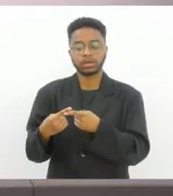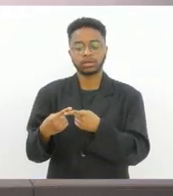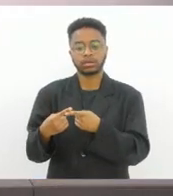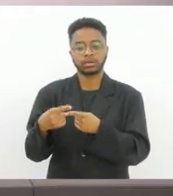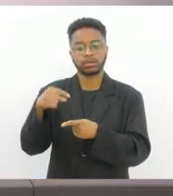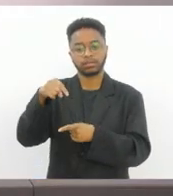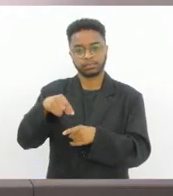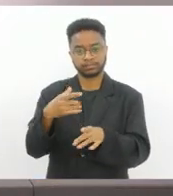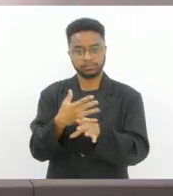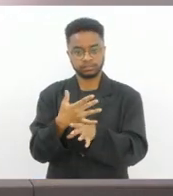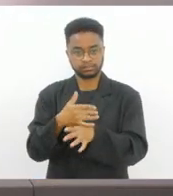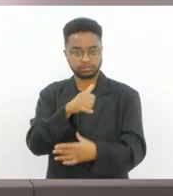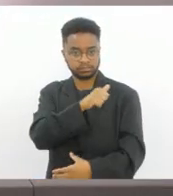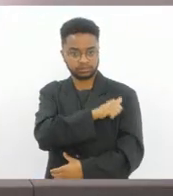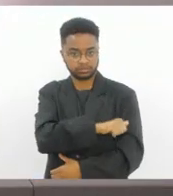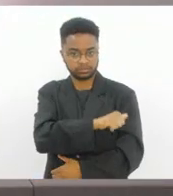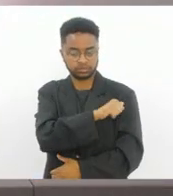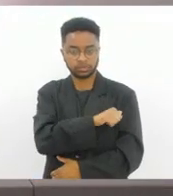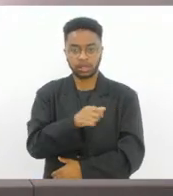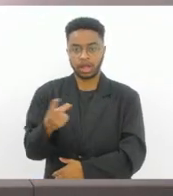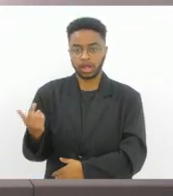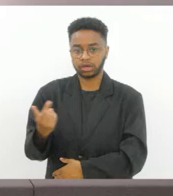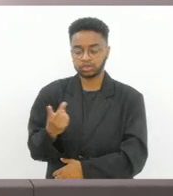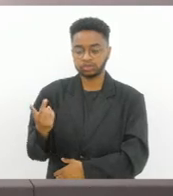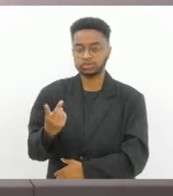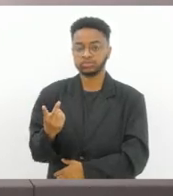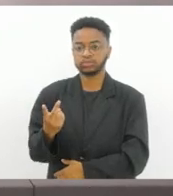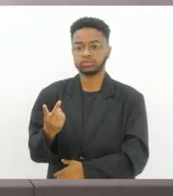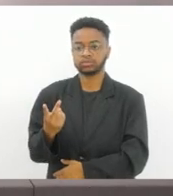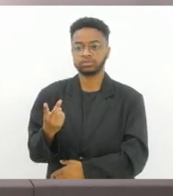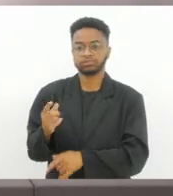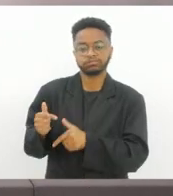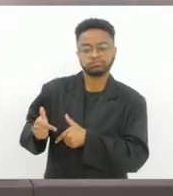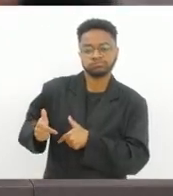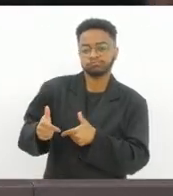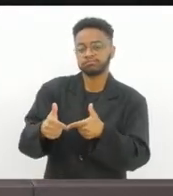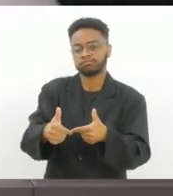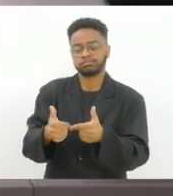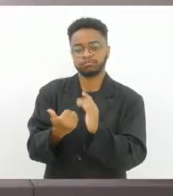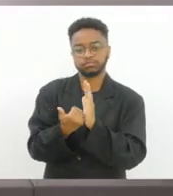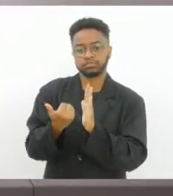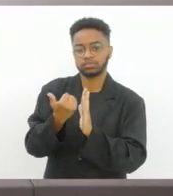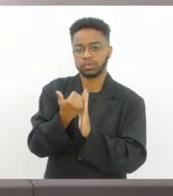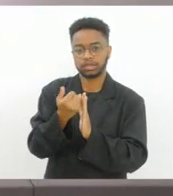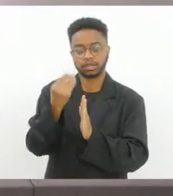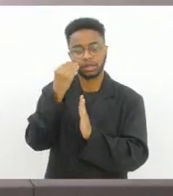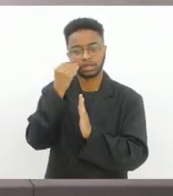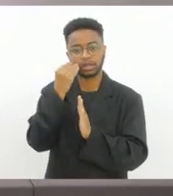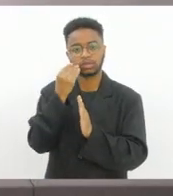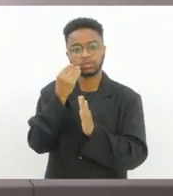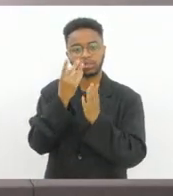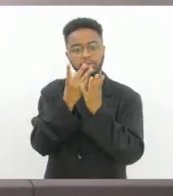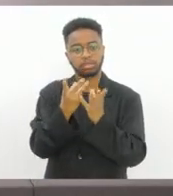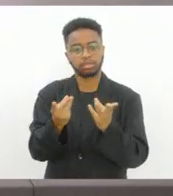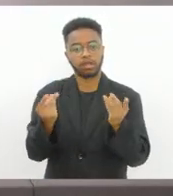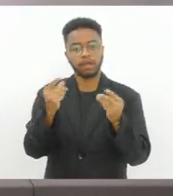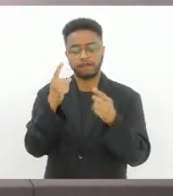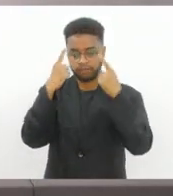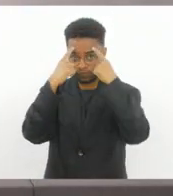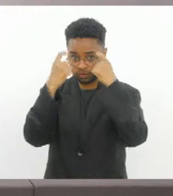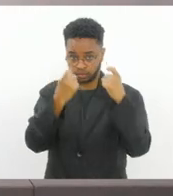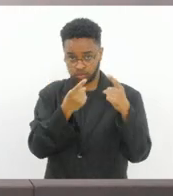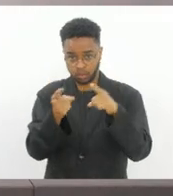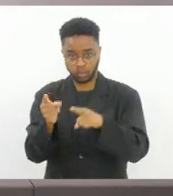da cidade do Rio de Janeiro, elas têm sido muito firmes na luta contra a violência, contra as